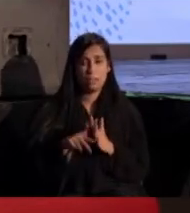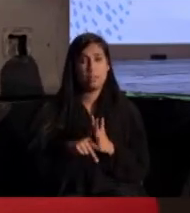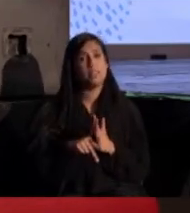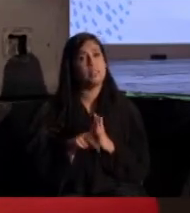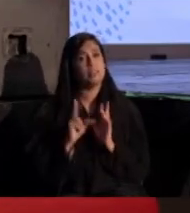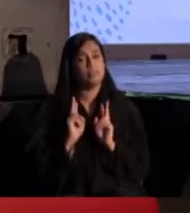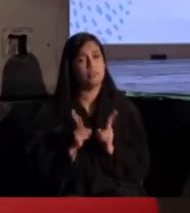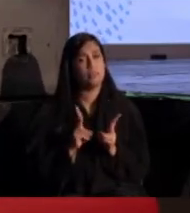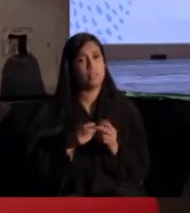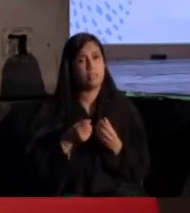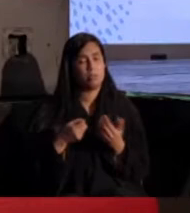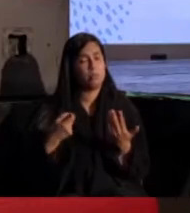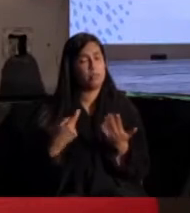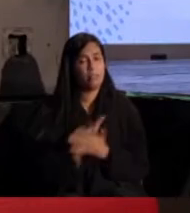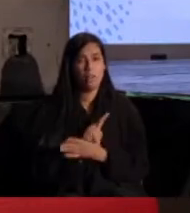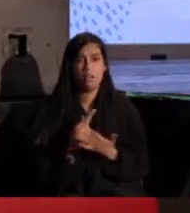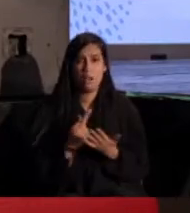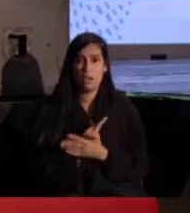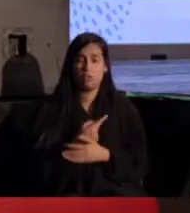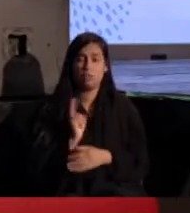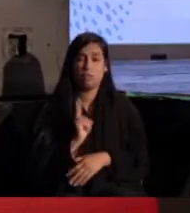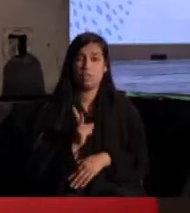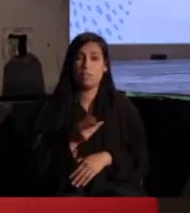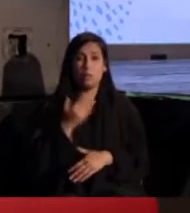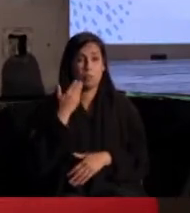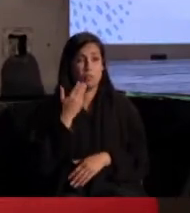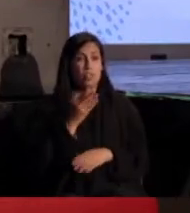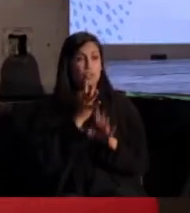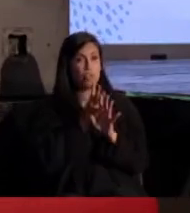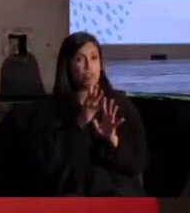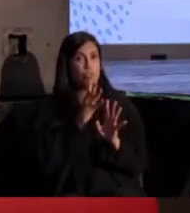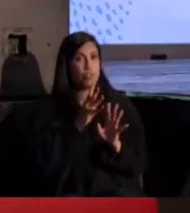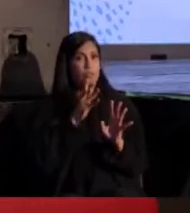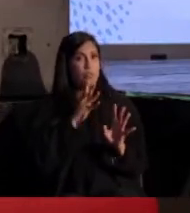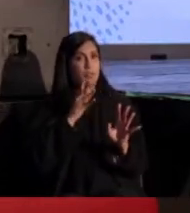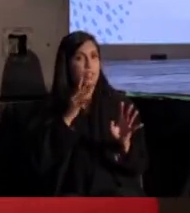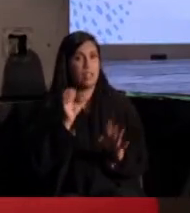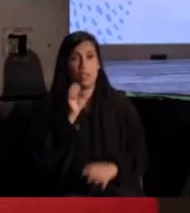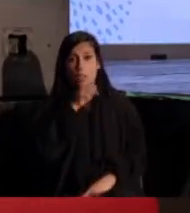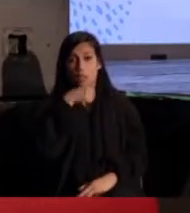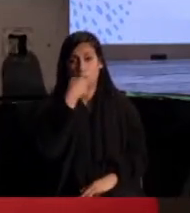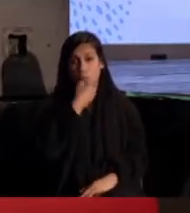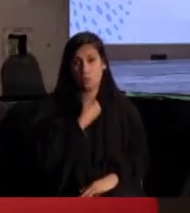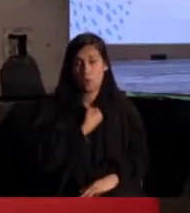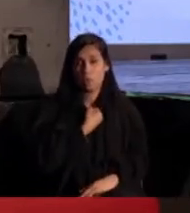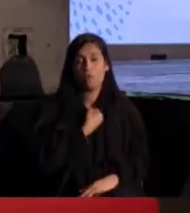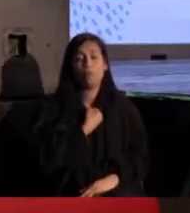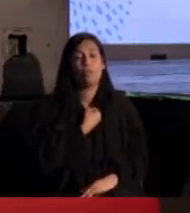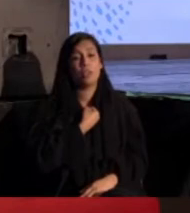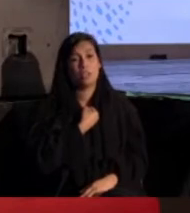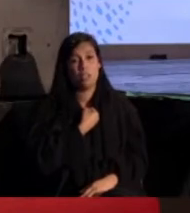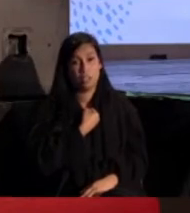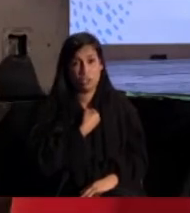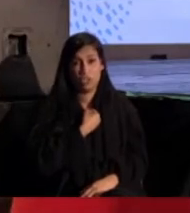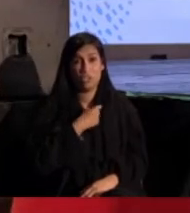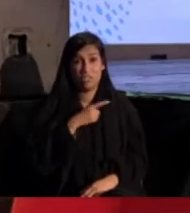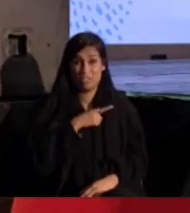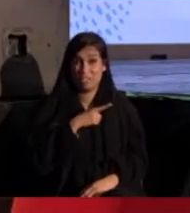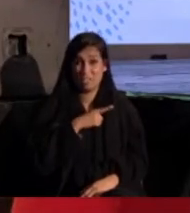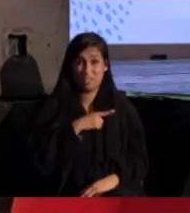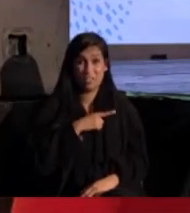querem ver. Eu vejo fila para o sorvete impregnado de gordura trans